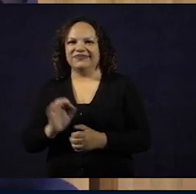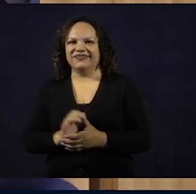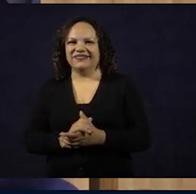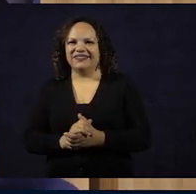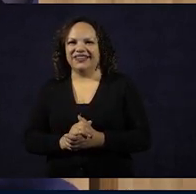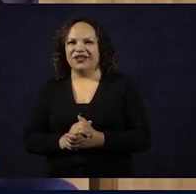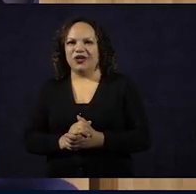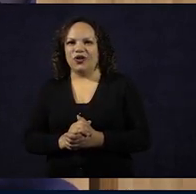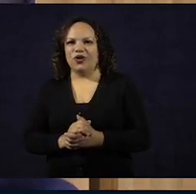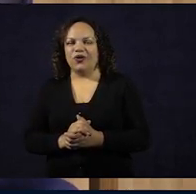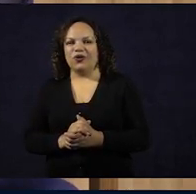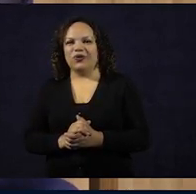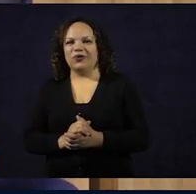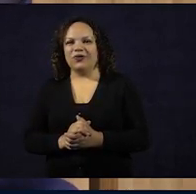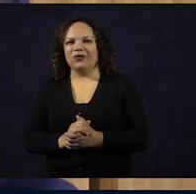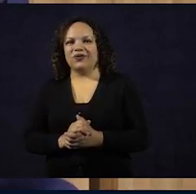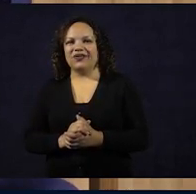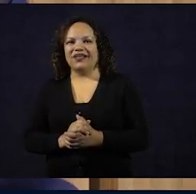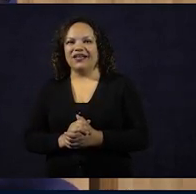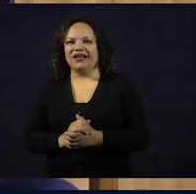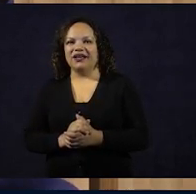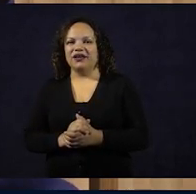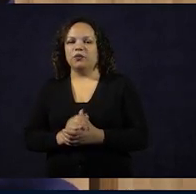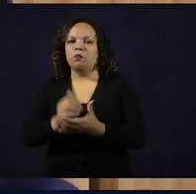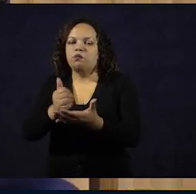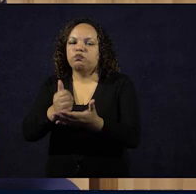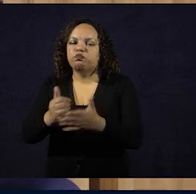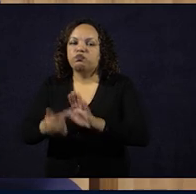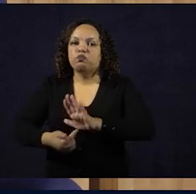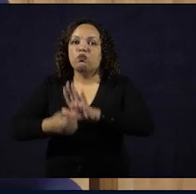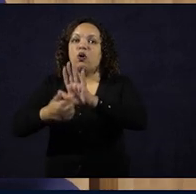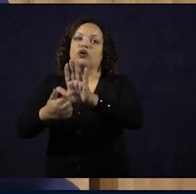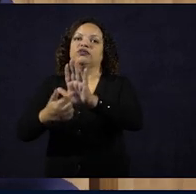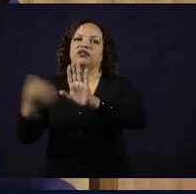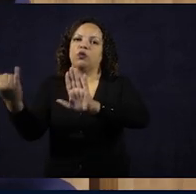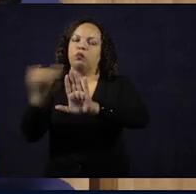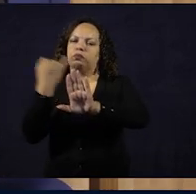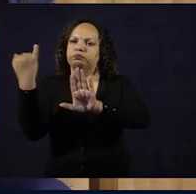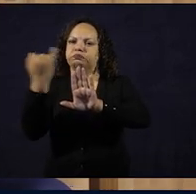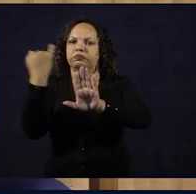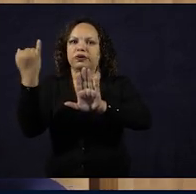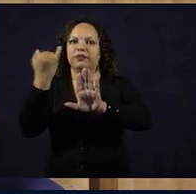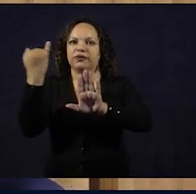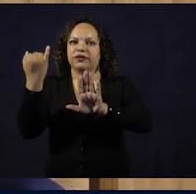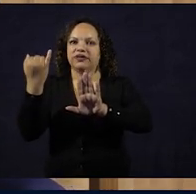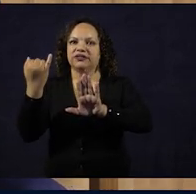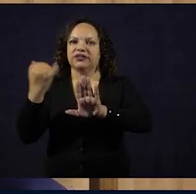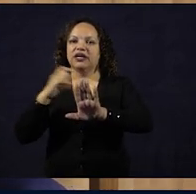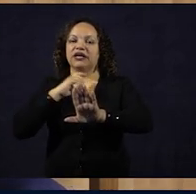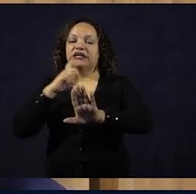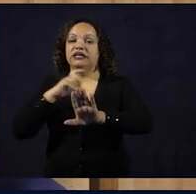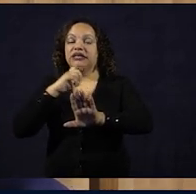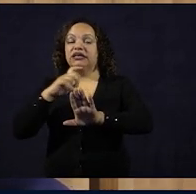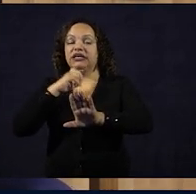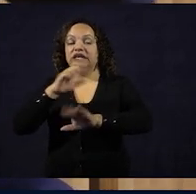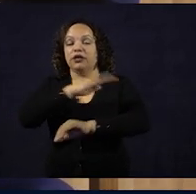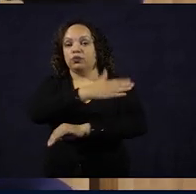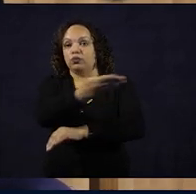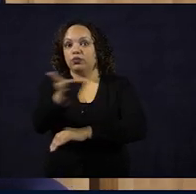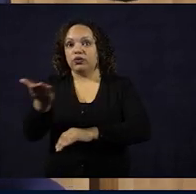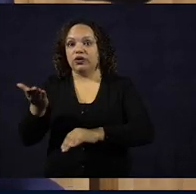esse juro de 8% ele traz uma relevância enorme Porque que ninguém aqui nessa sala